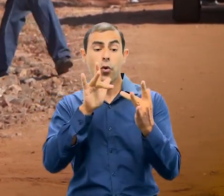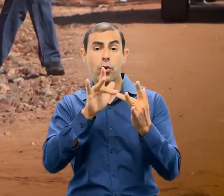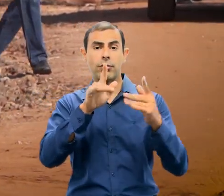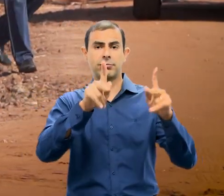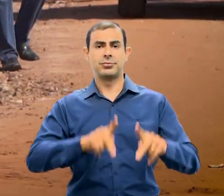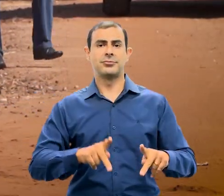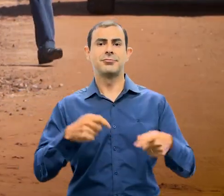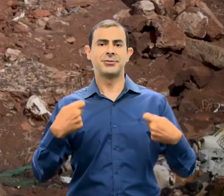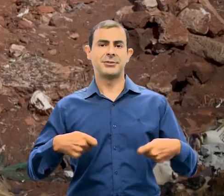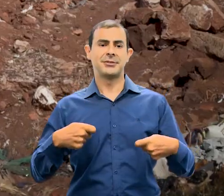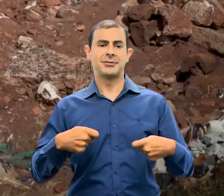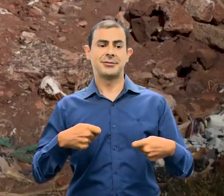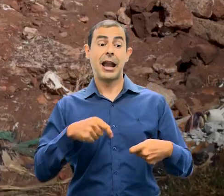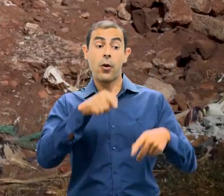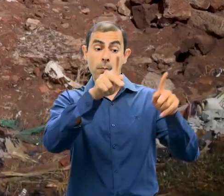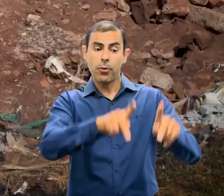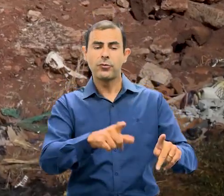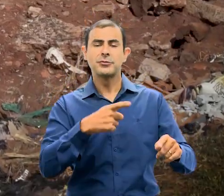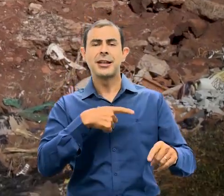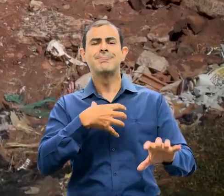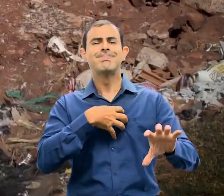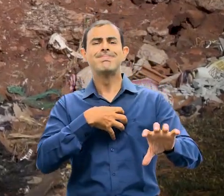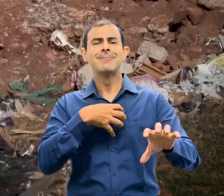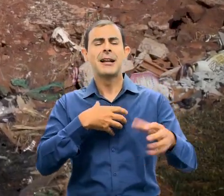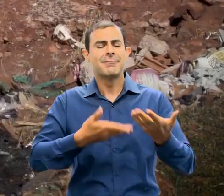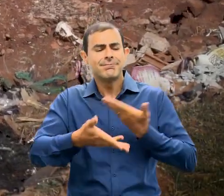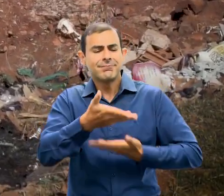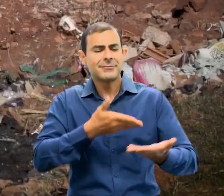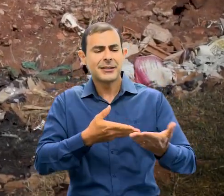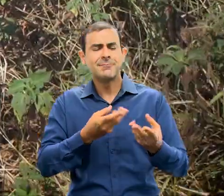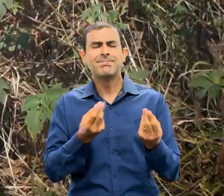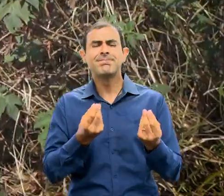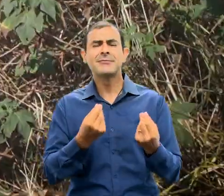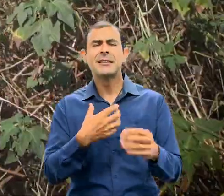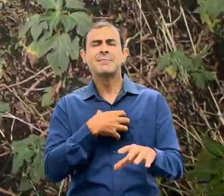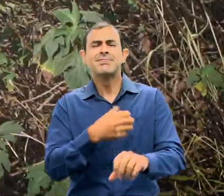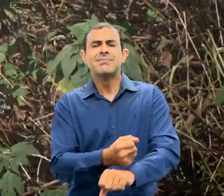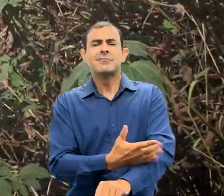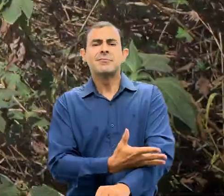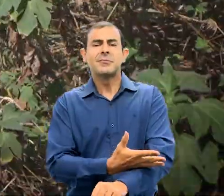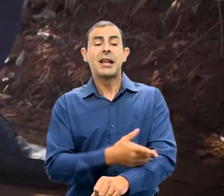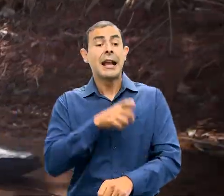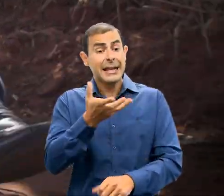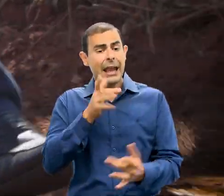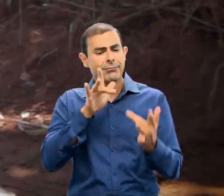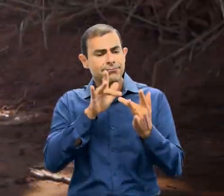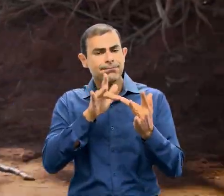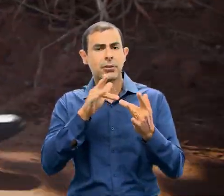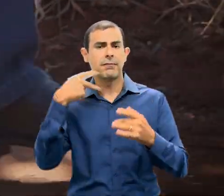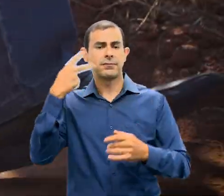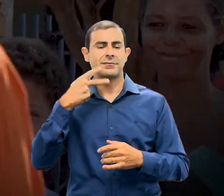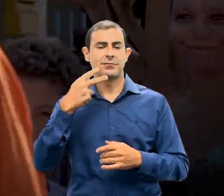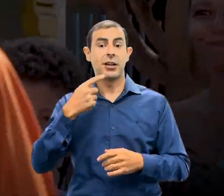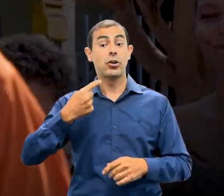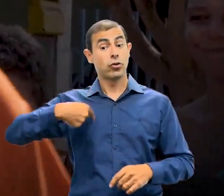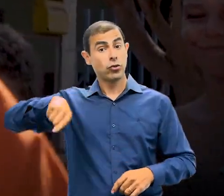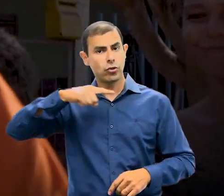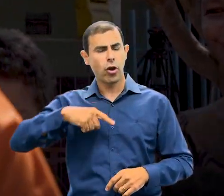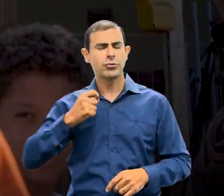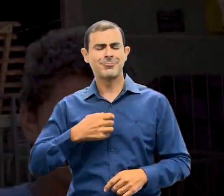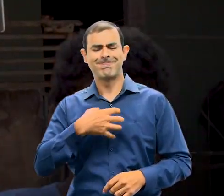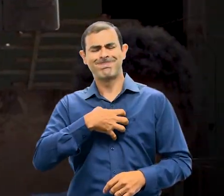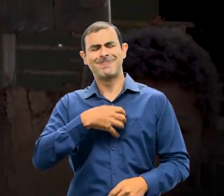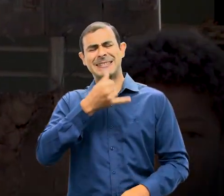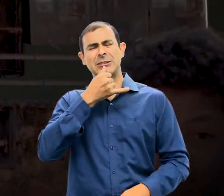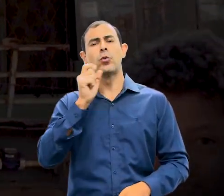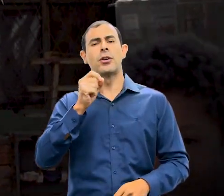proximidade com a população. Então, a população tem uma relação sentimental com o vereador, ele quer a presença do vereador. O que acontece para nós também, uma